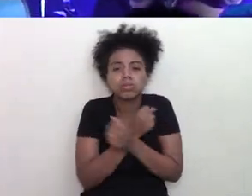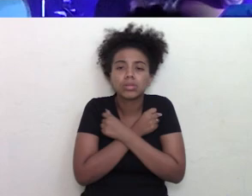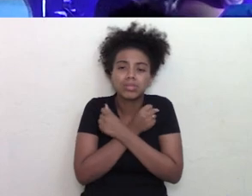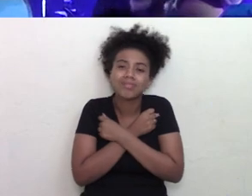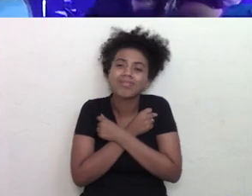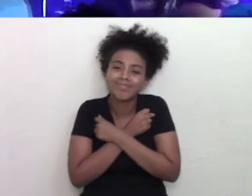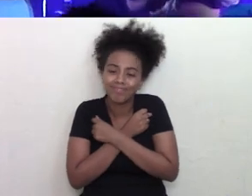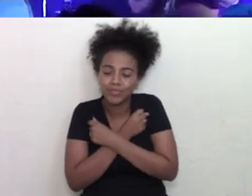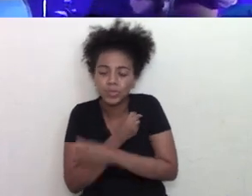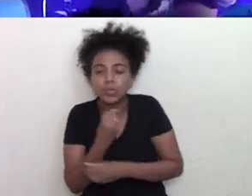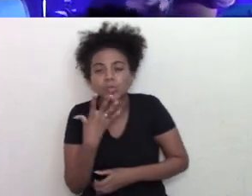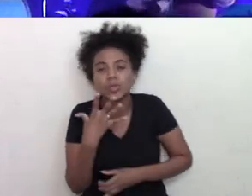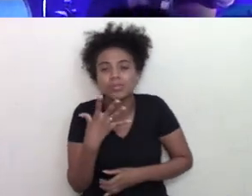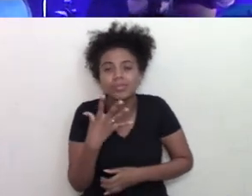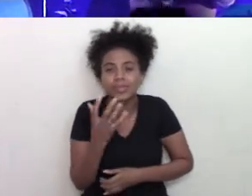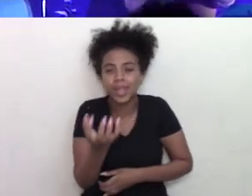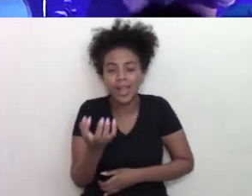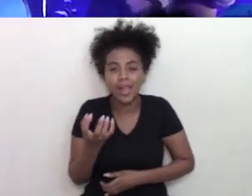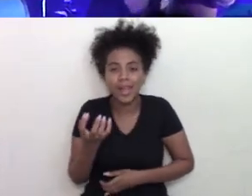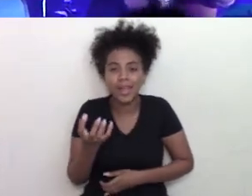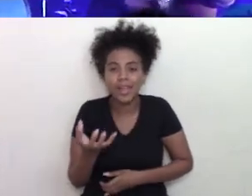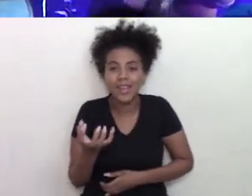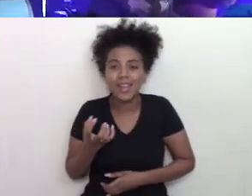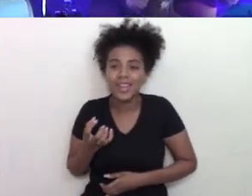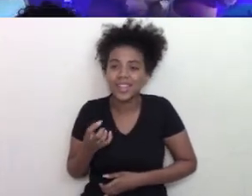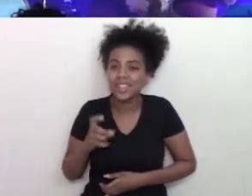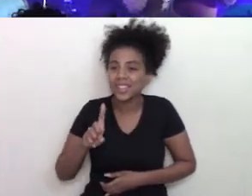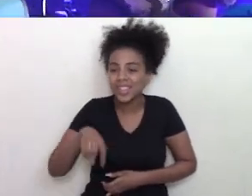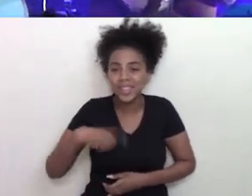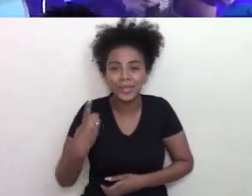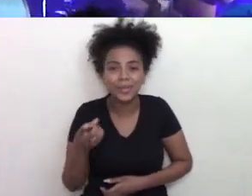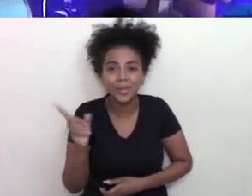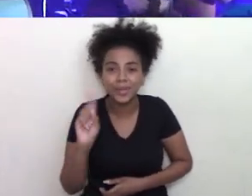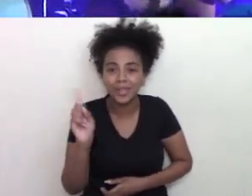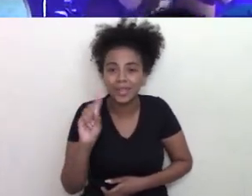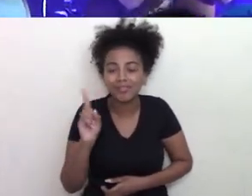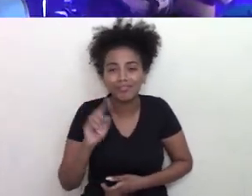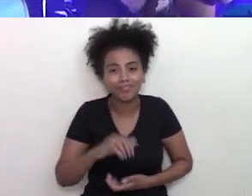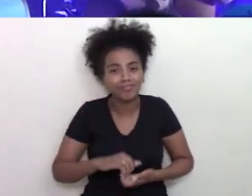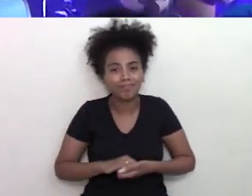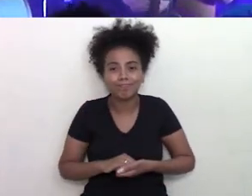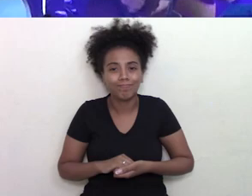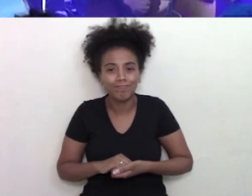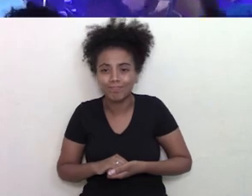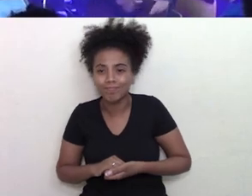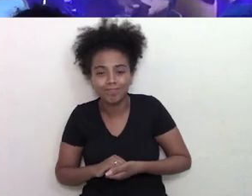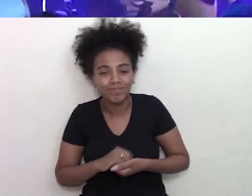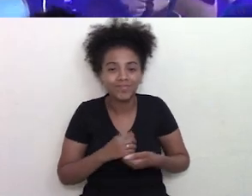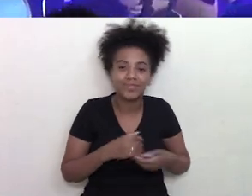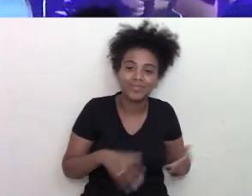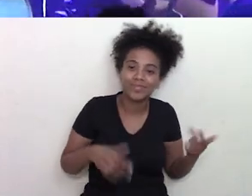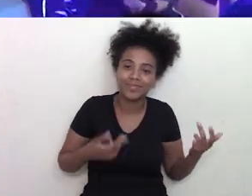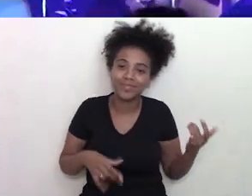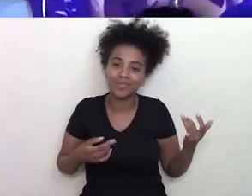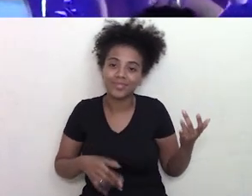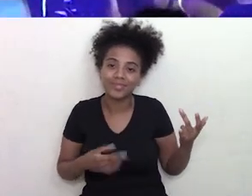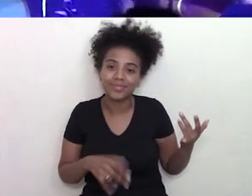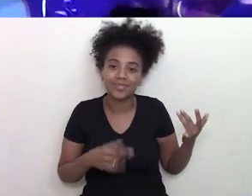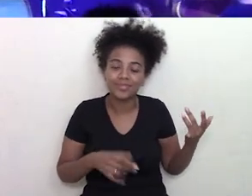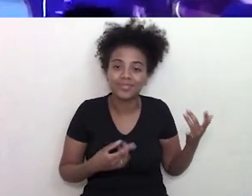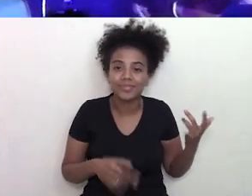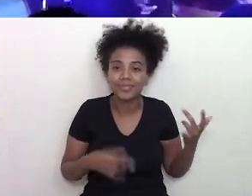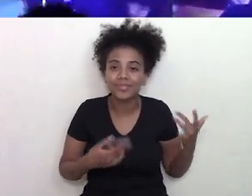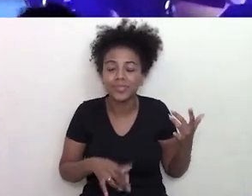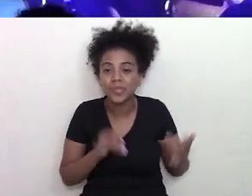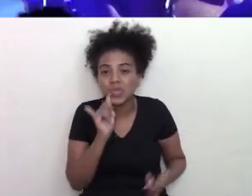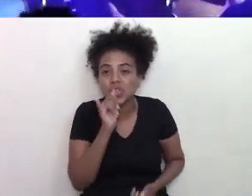Se essa boca não fosse tão massa, se quer saber se eu quero outro alguém? Nem de graça, nem de graça.